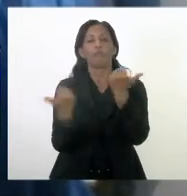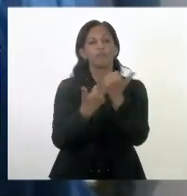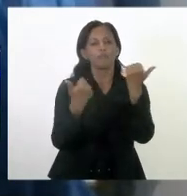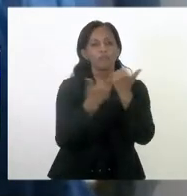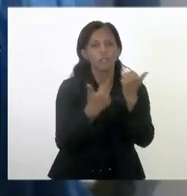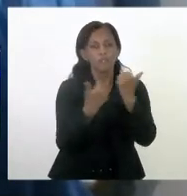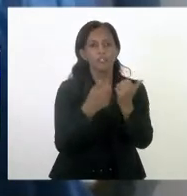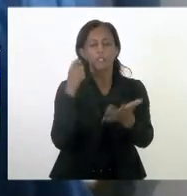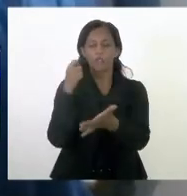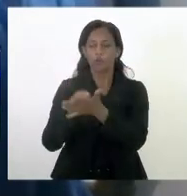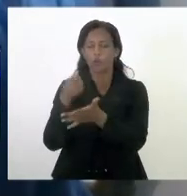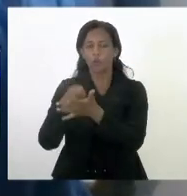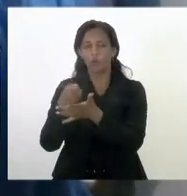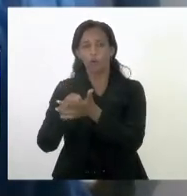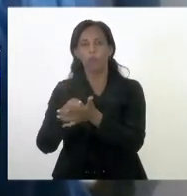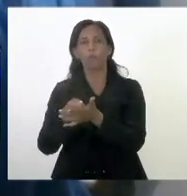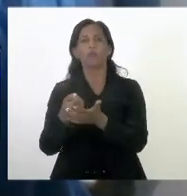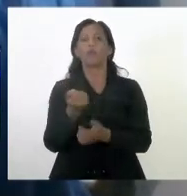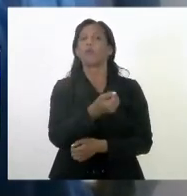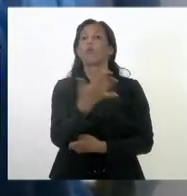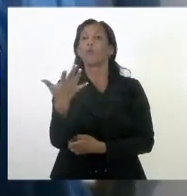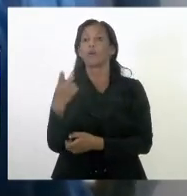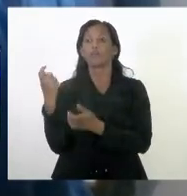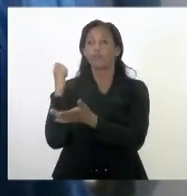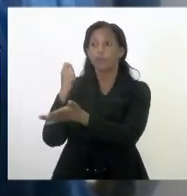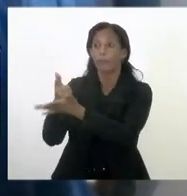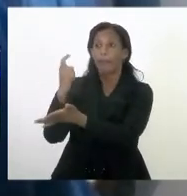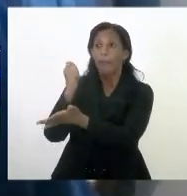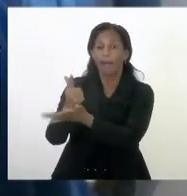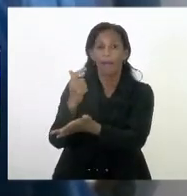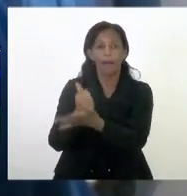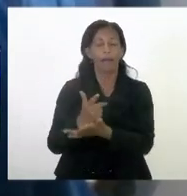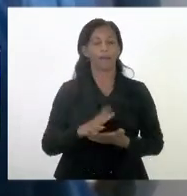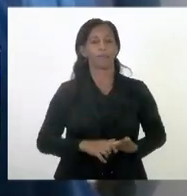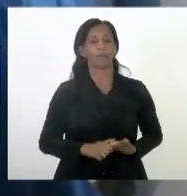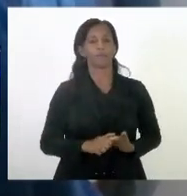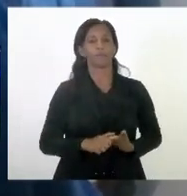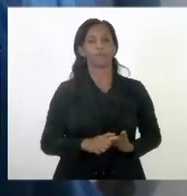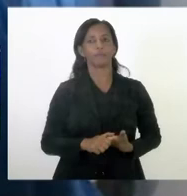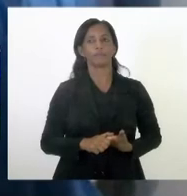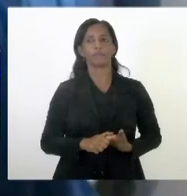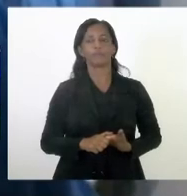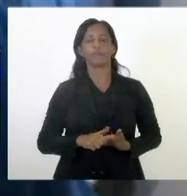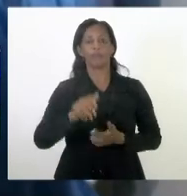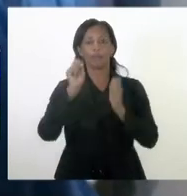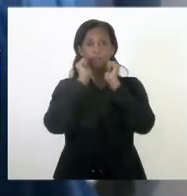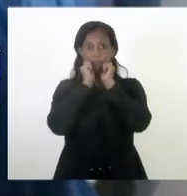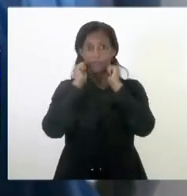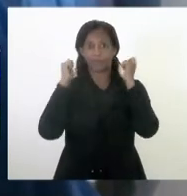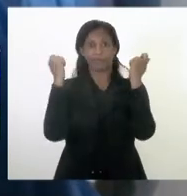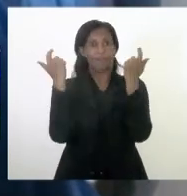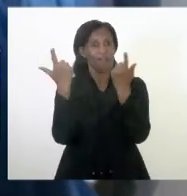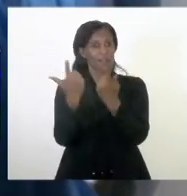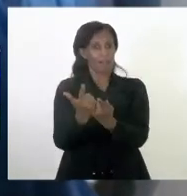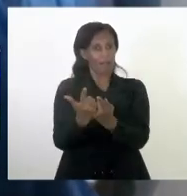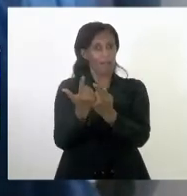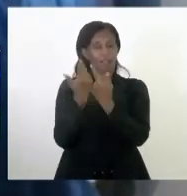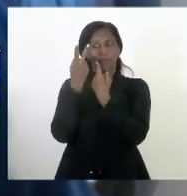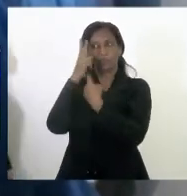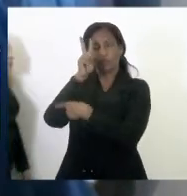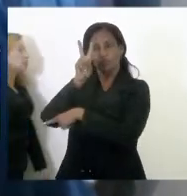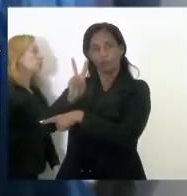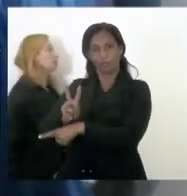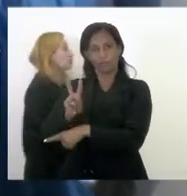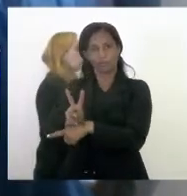auxílio, cobrança de quantos foram efetivamente dados, e vamos em frente. Alerge na vanguarda